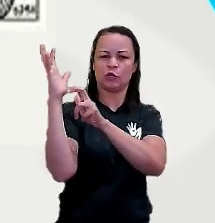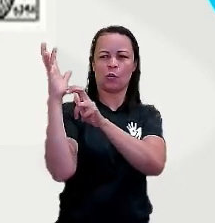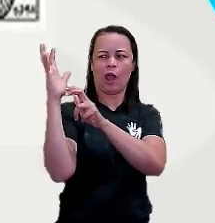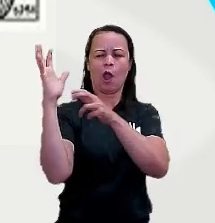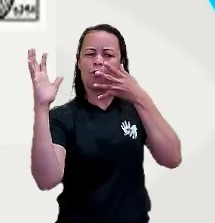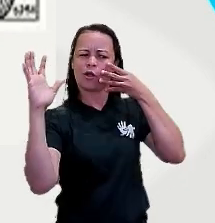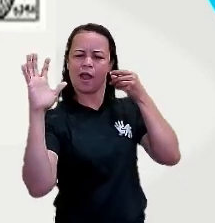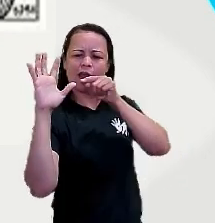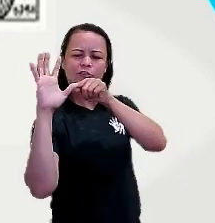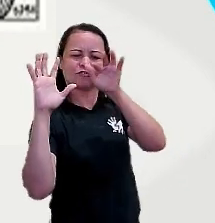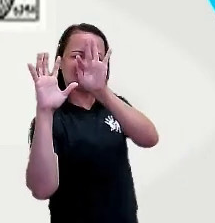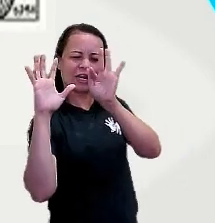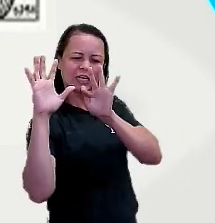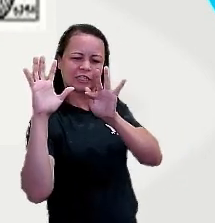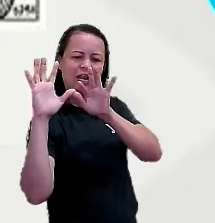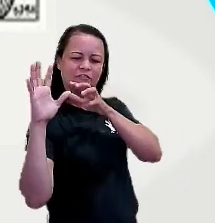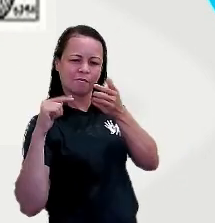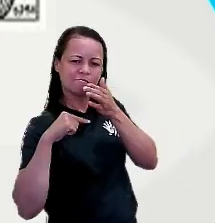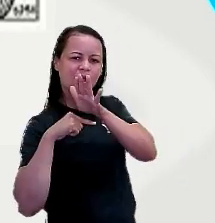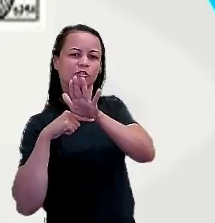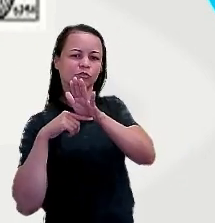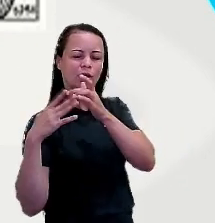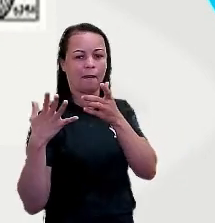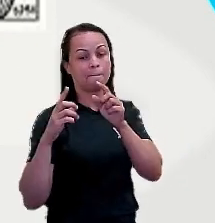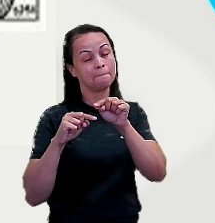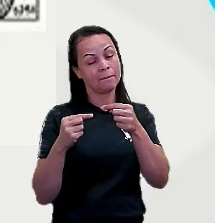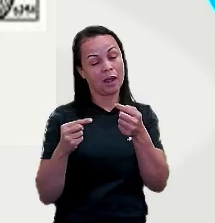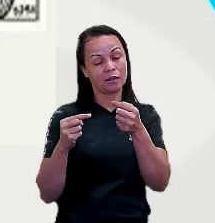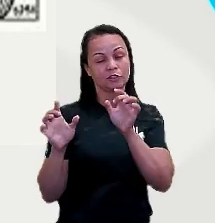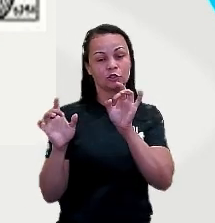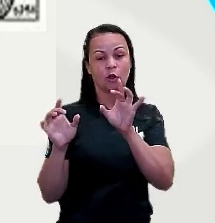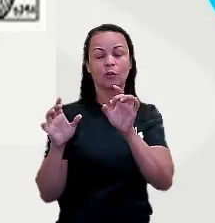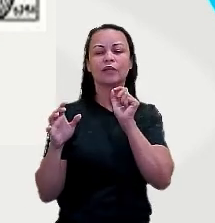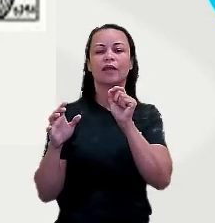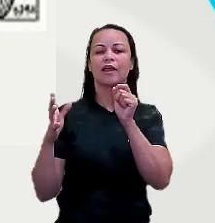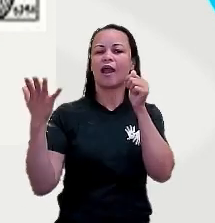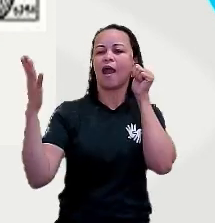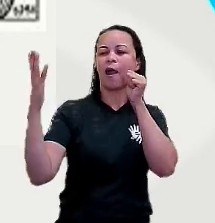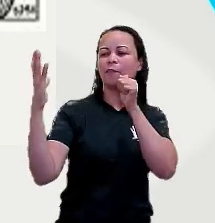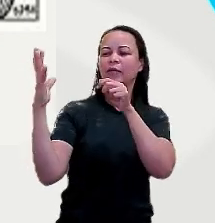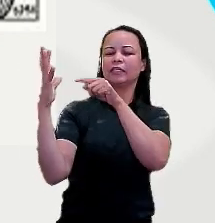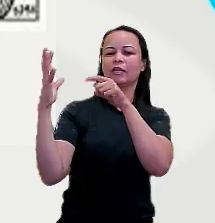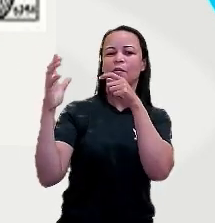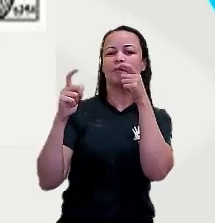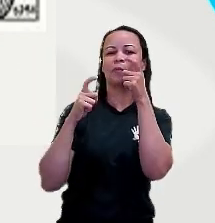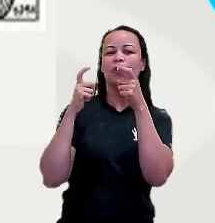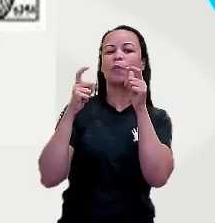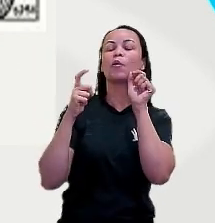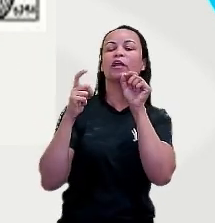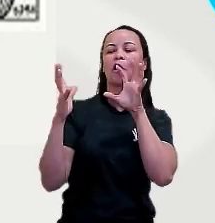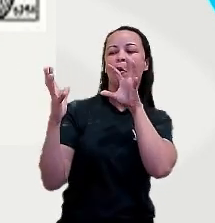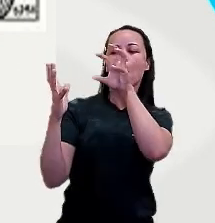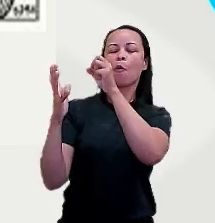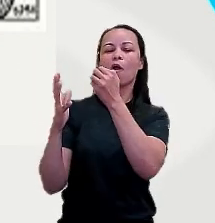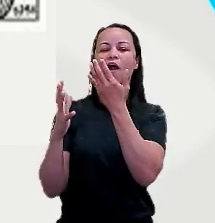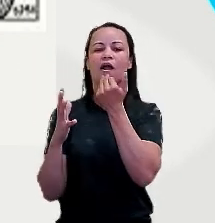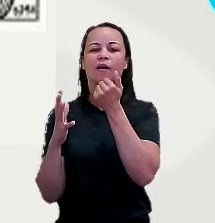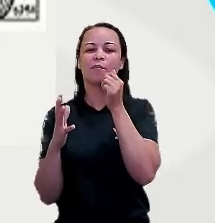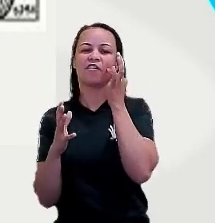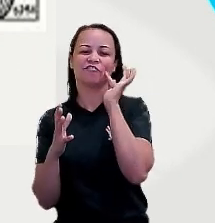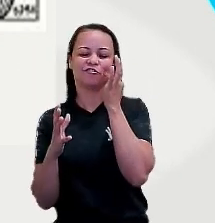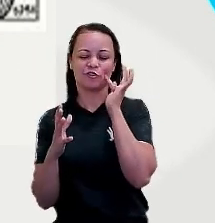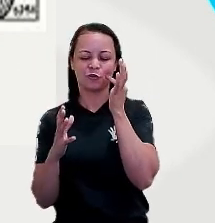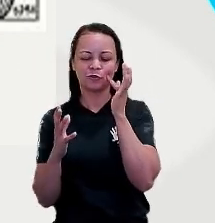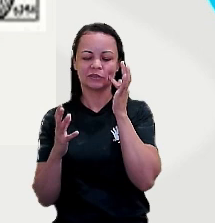ela vai me salvar. E acabou que não. Magali se preocupou em comer todas as frutas da árvore. Olha o